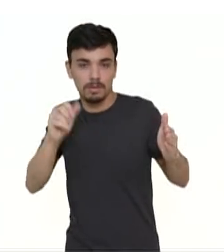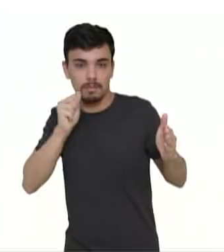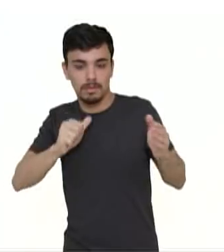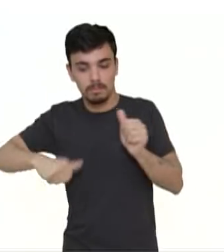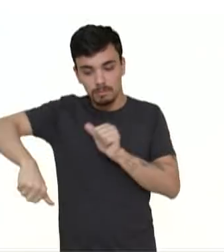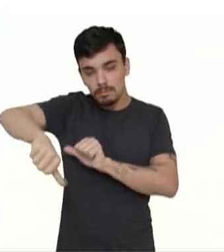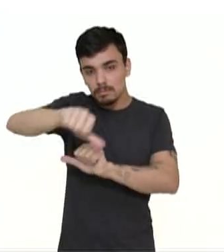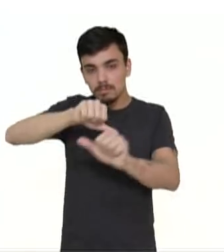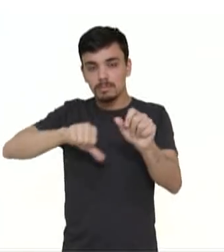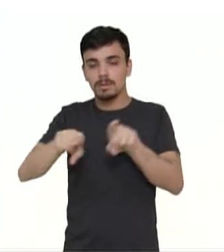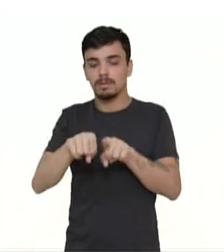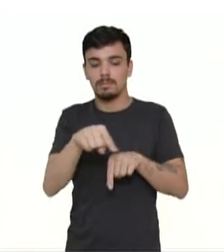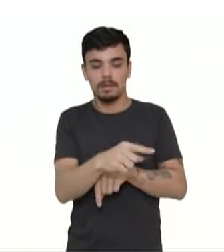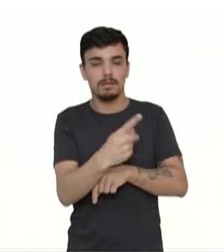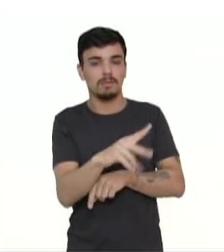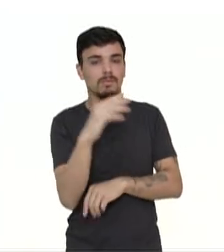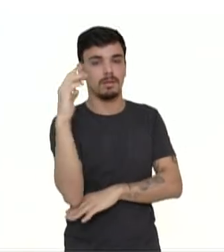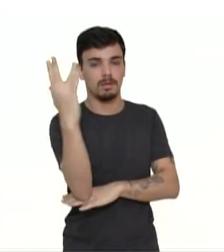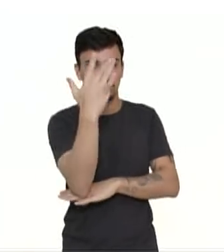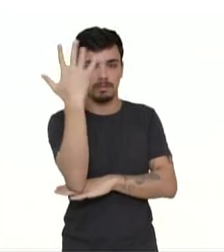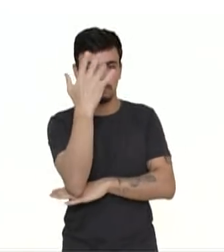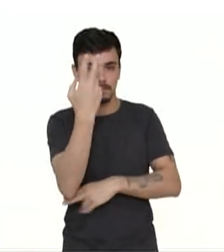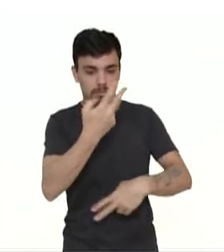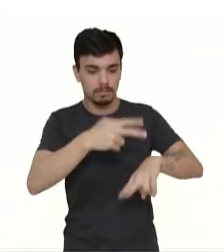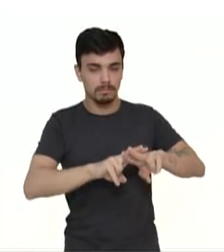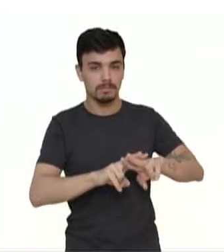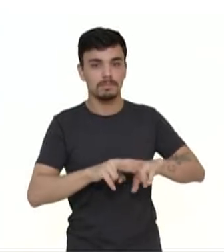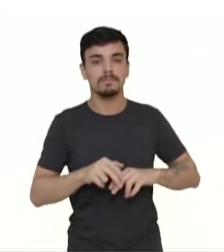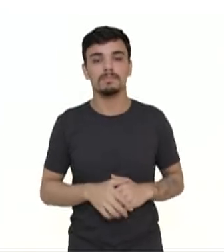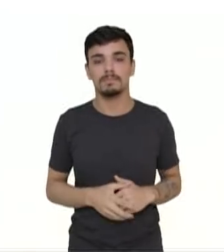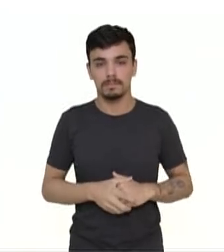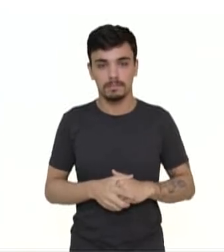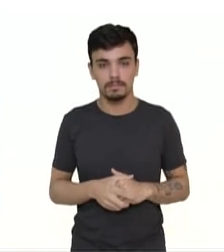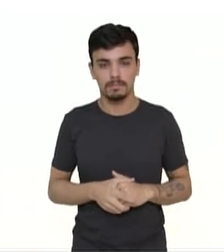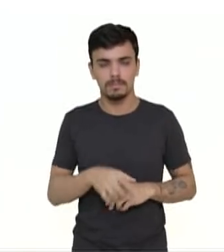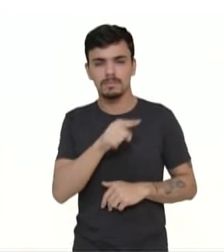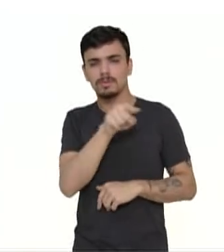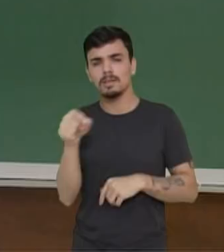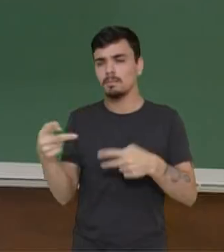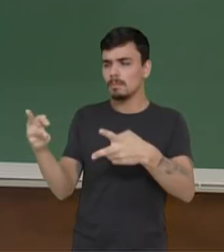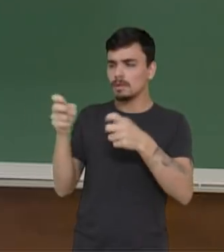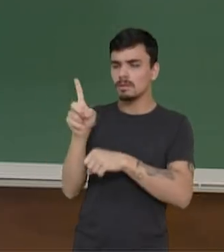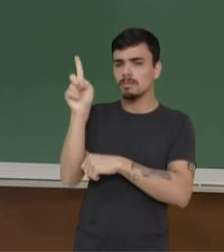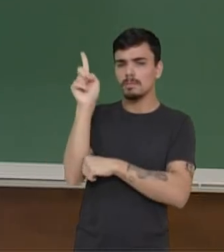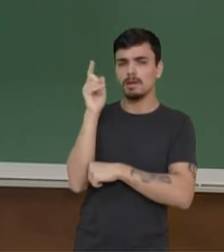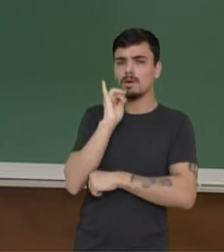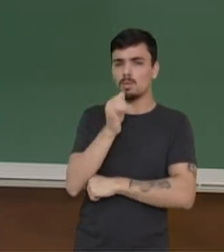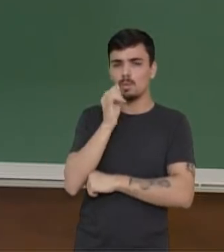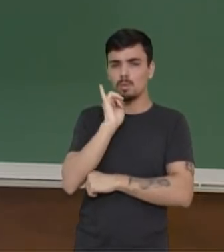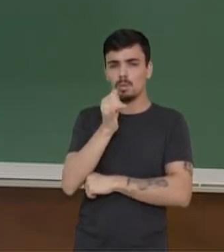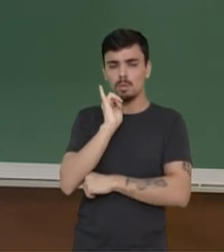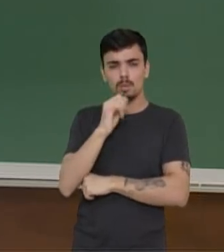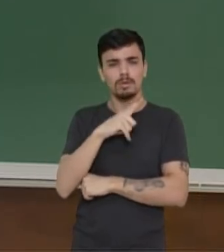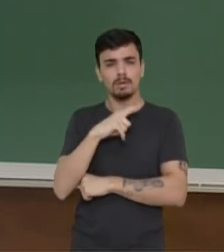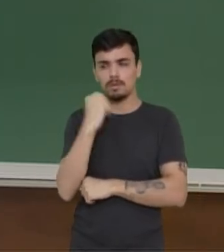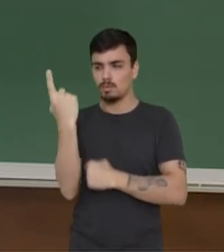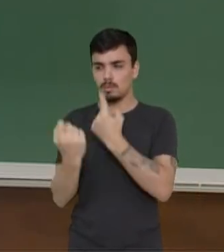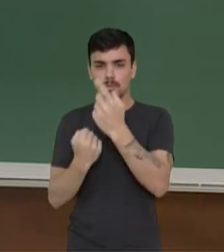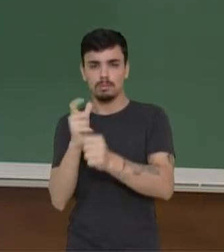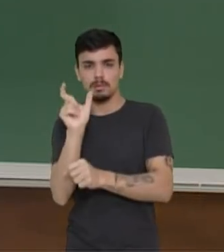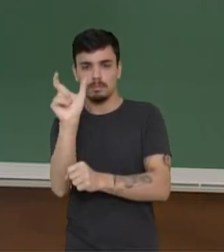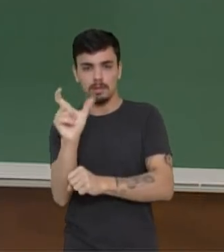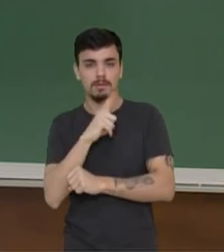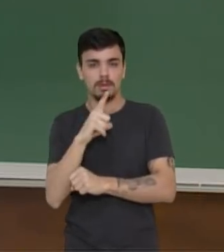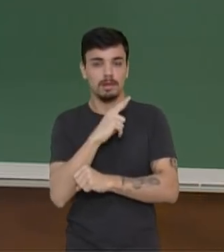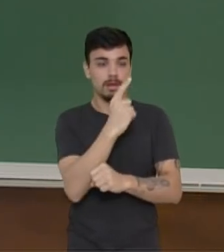mulher. Ele com sua natureza aprisionada. Percebam então que nesse conto, algumas palavras foram